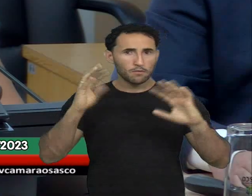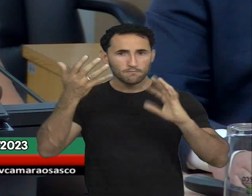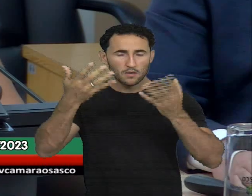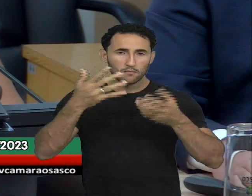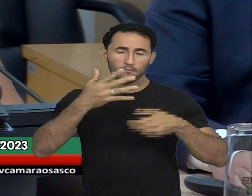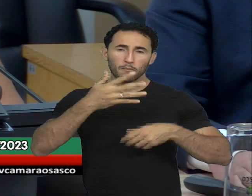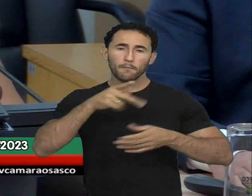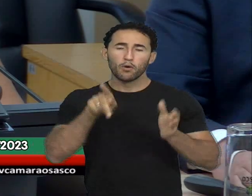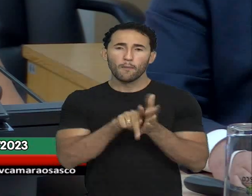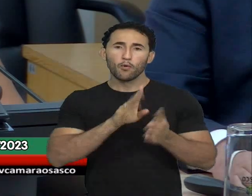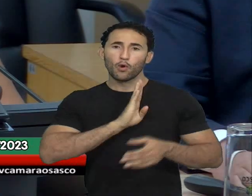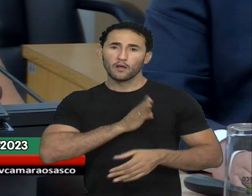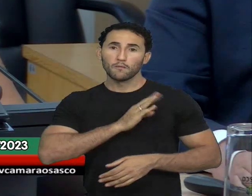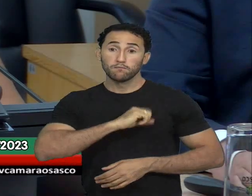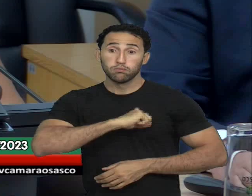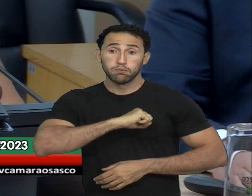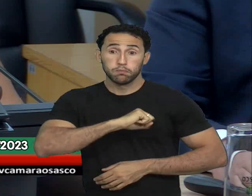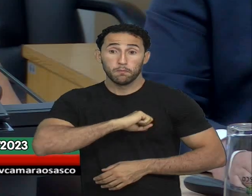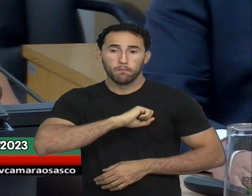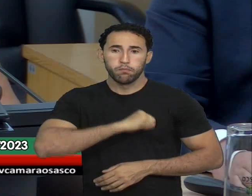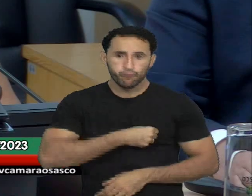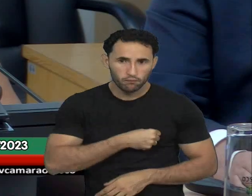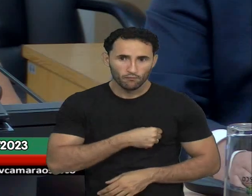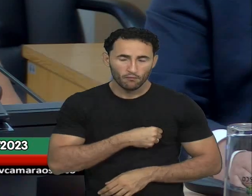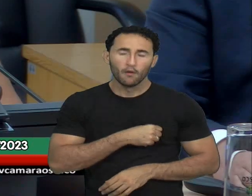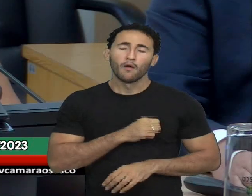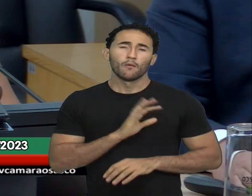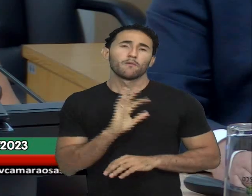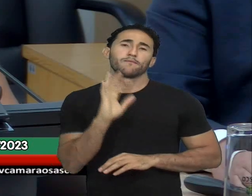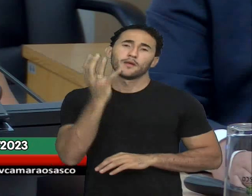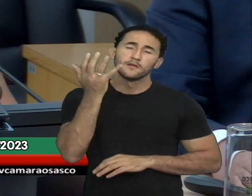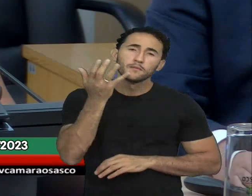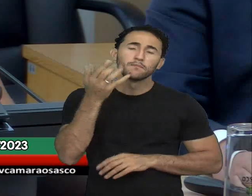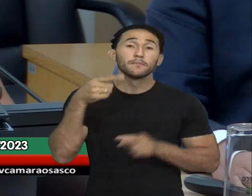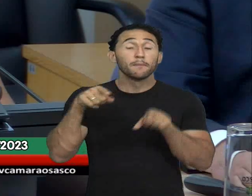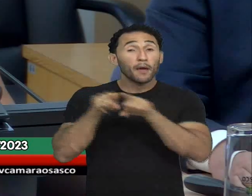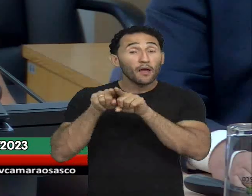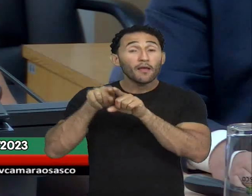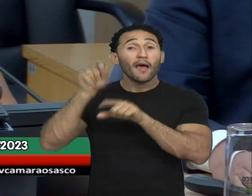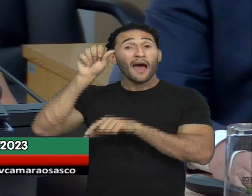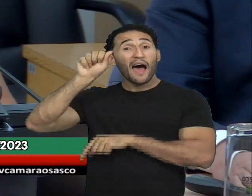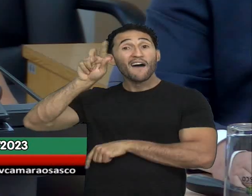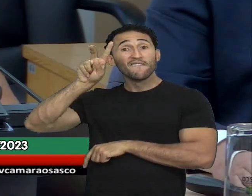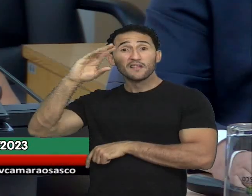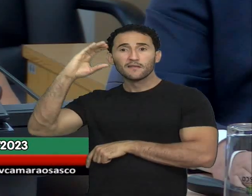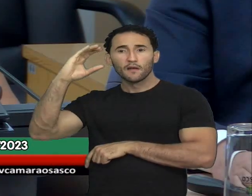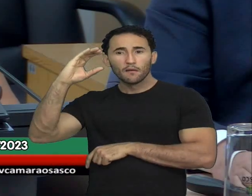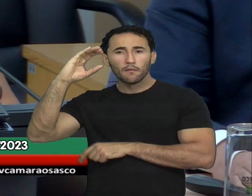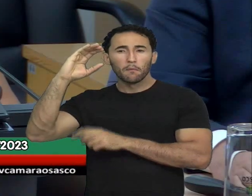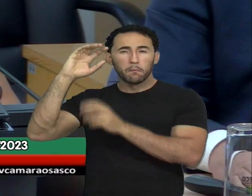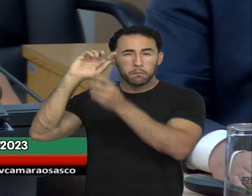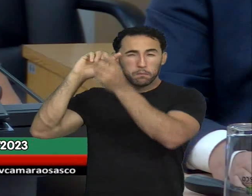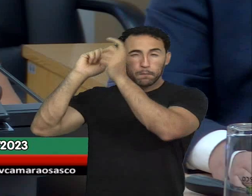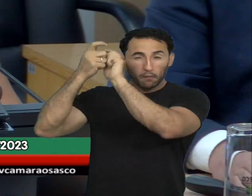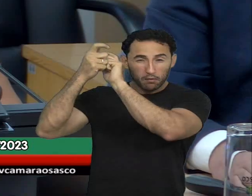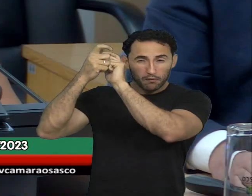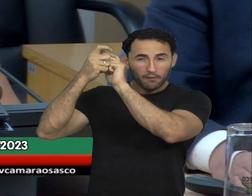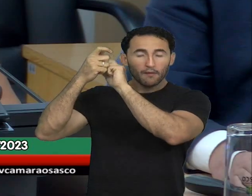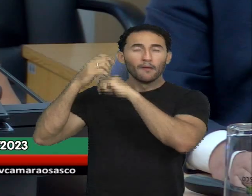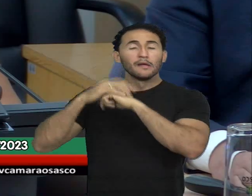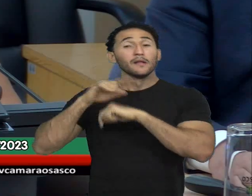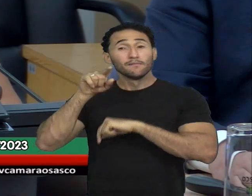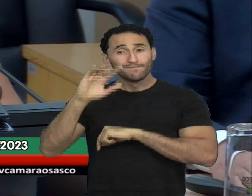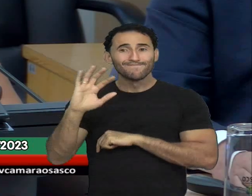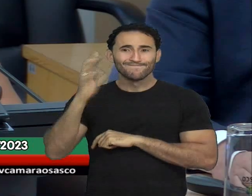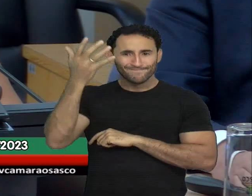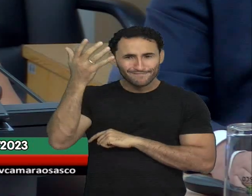de infarto do miocárdio, de acidentes vasculares cerebrais, que é AVC, né, que as pessoas é conhecida como AVC. Então, veja